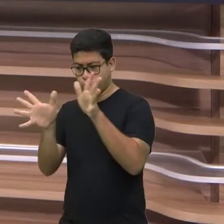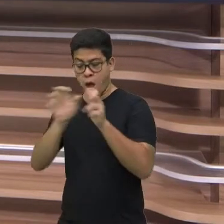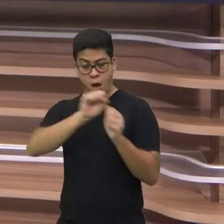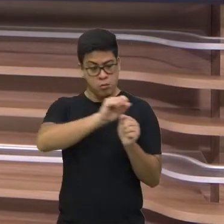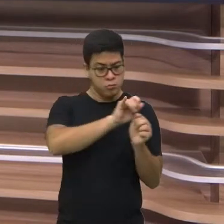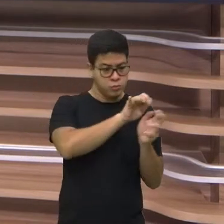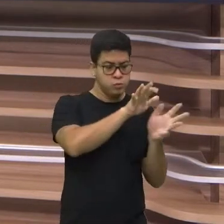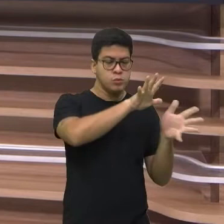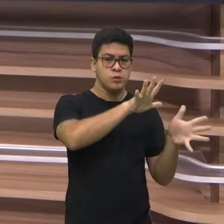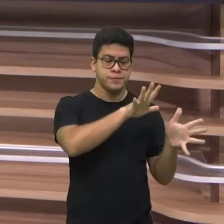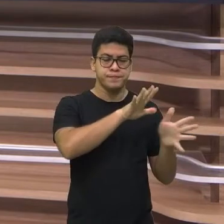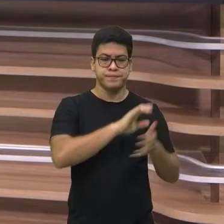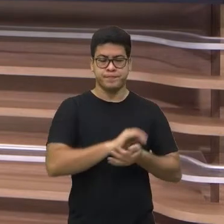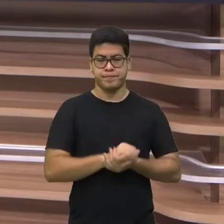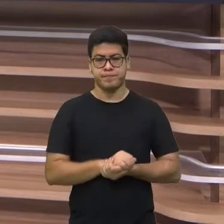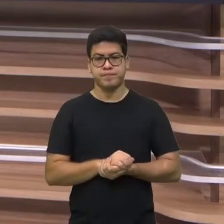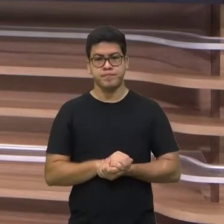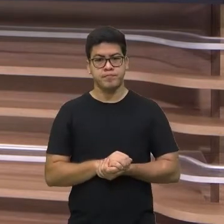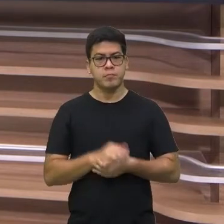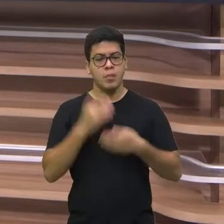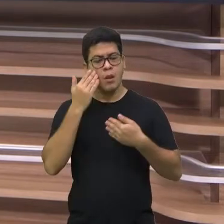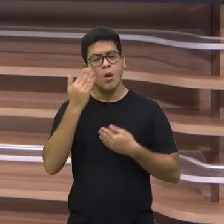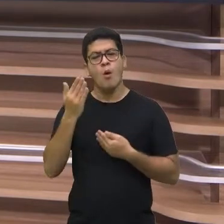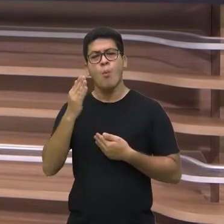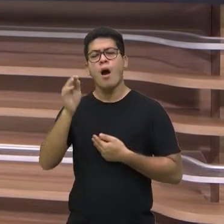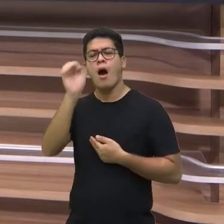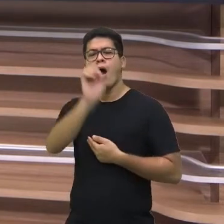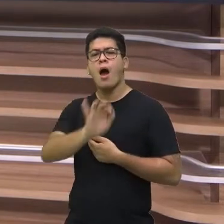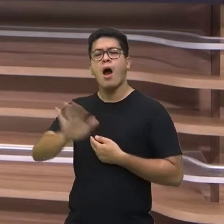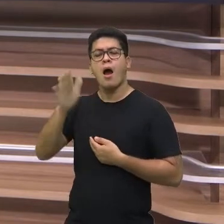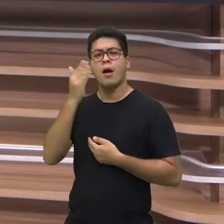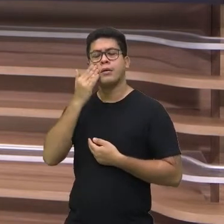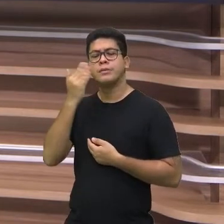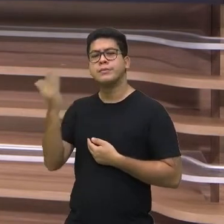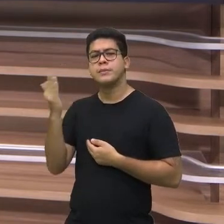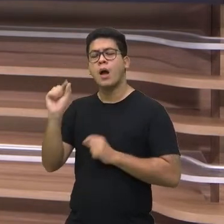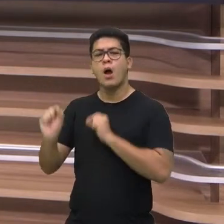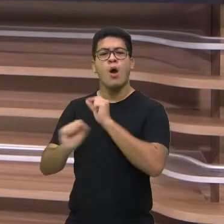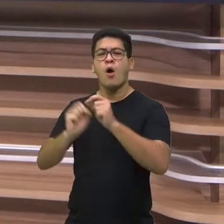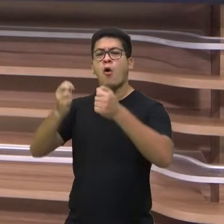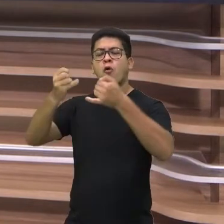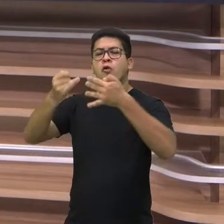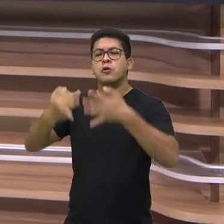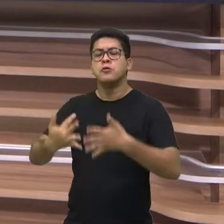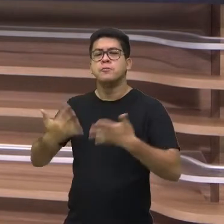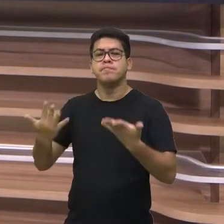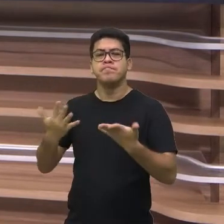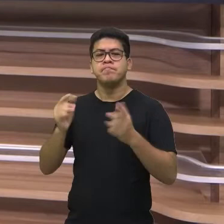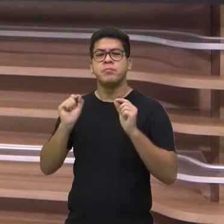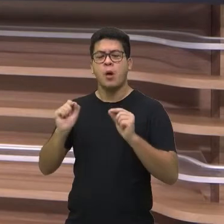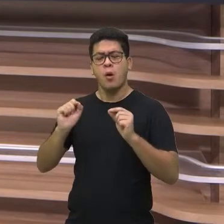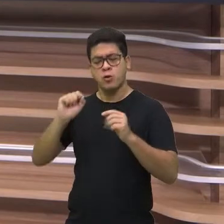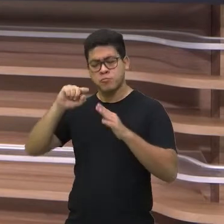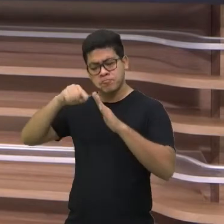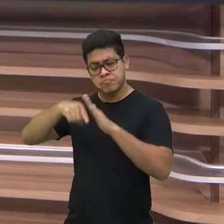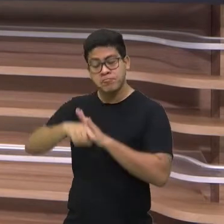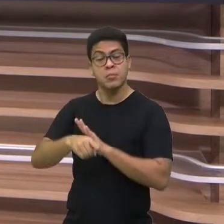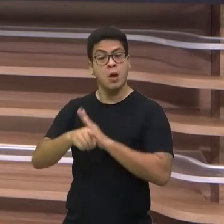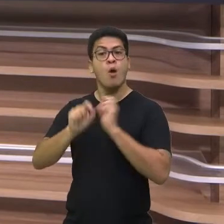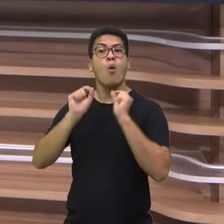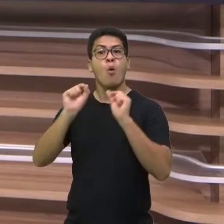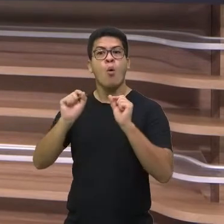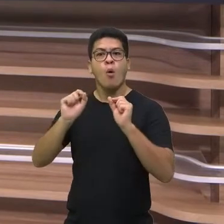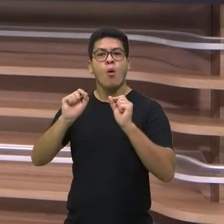equipotenciais. Agora sim, vamos aqui observar uma figura onde eu vou explicar para vocês um pouco mais sobre essa